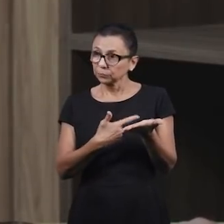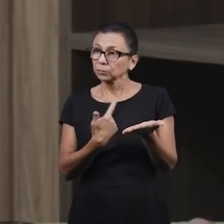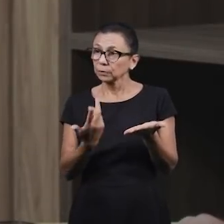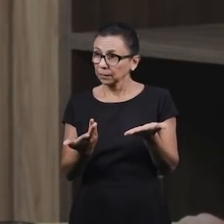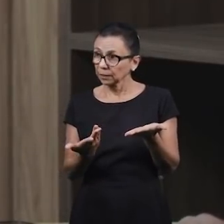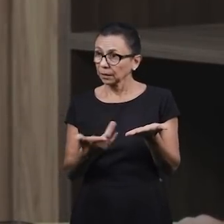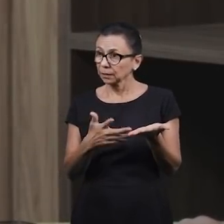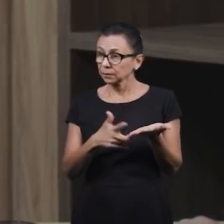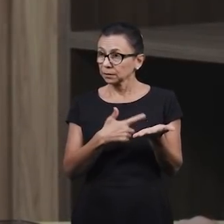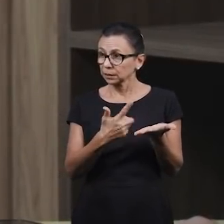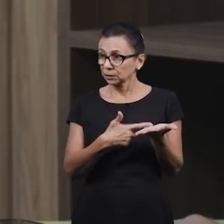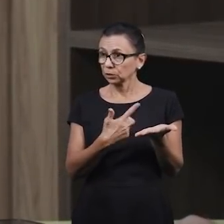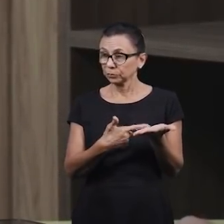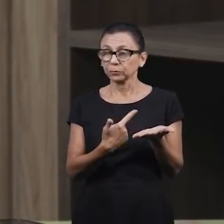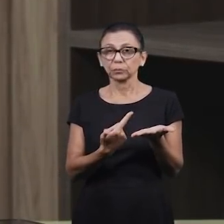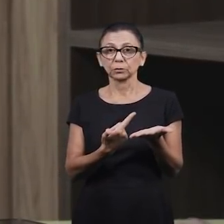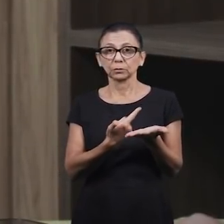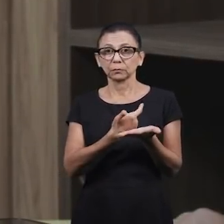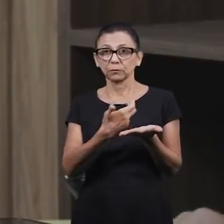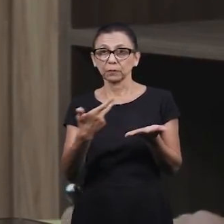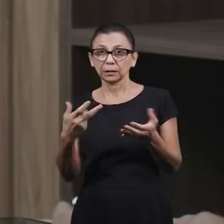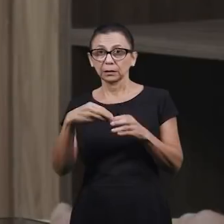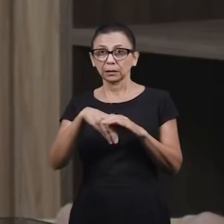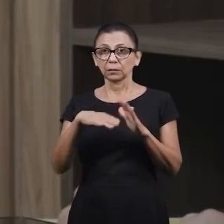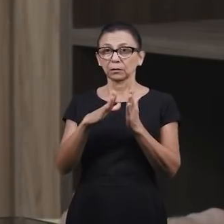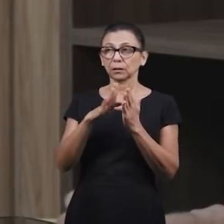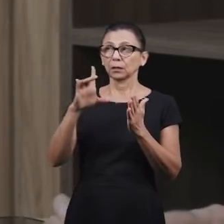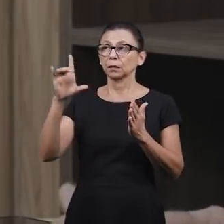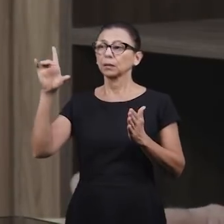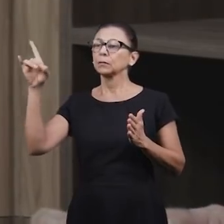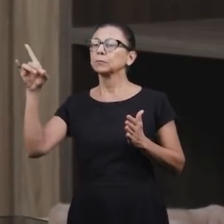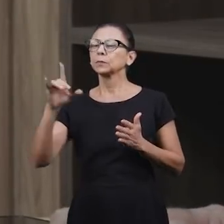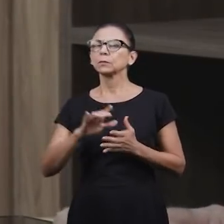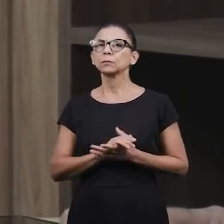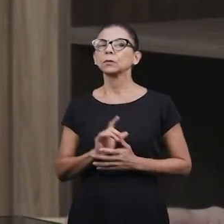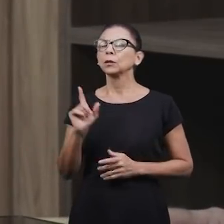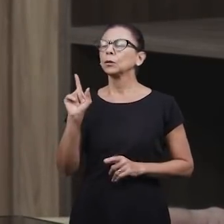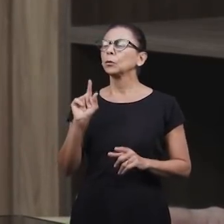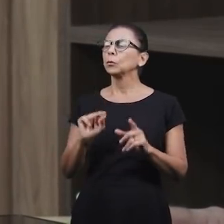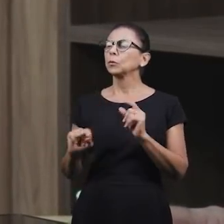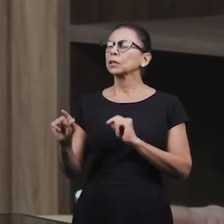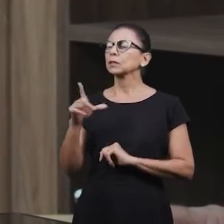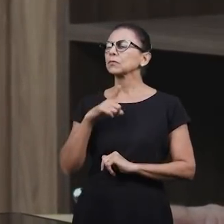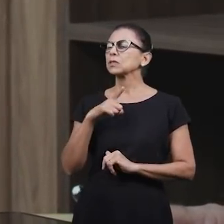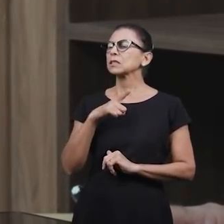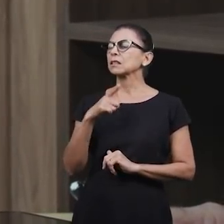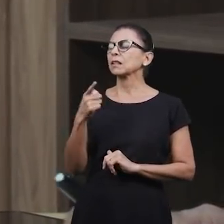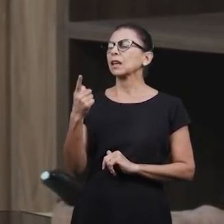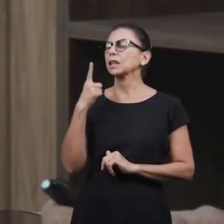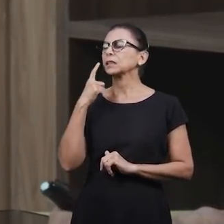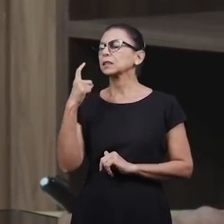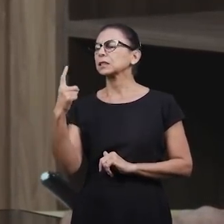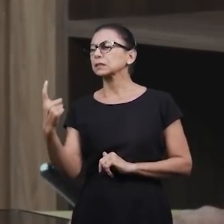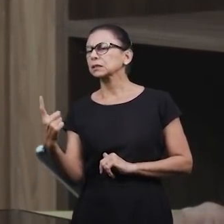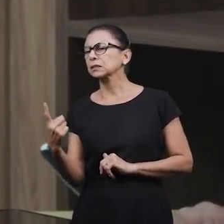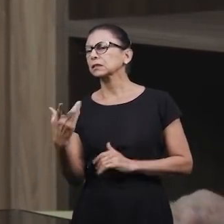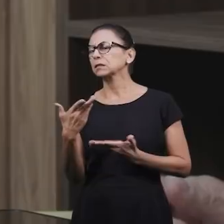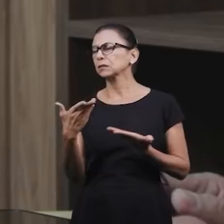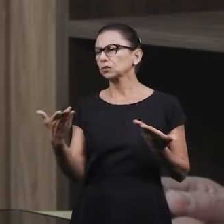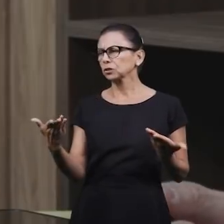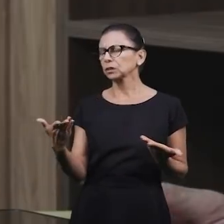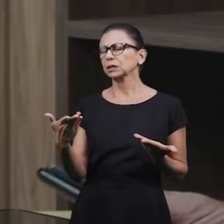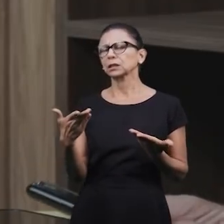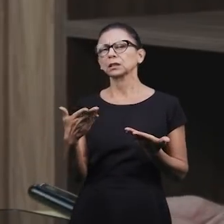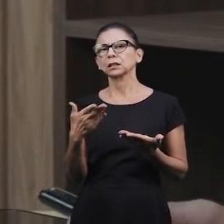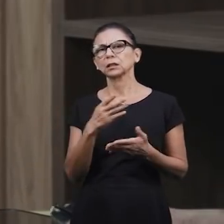Ou essa coletânea de livros. O que é que você traz para nós como uma introdução a esse assunto? O que é que você acha interessante